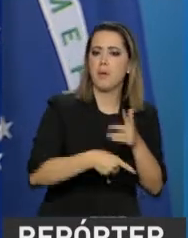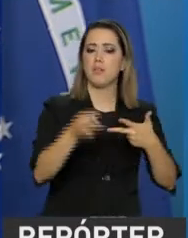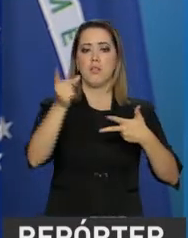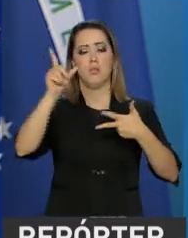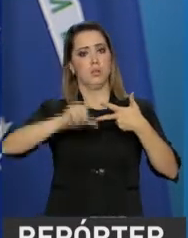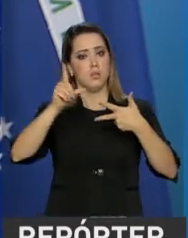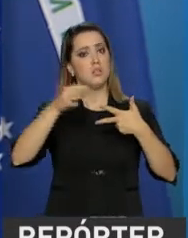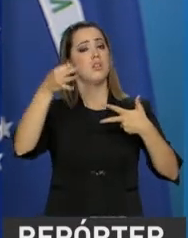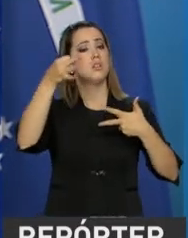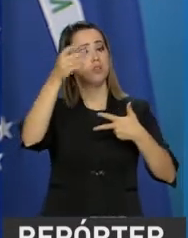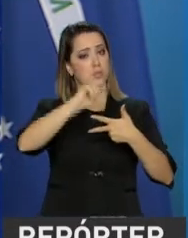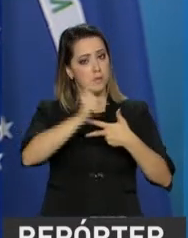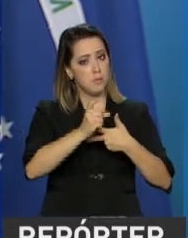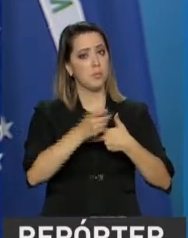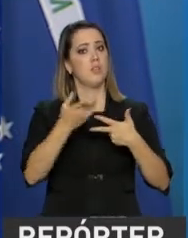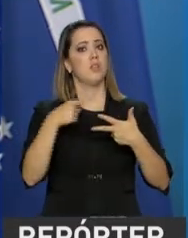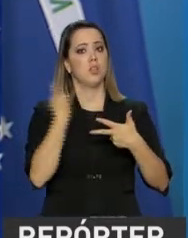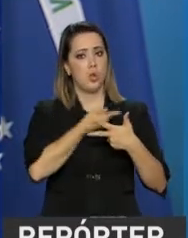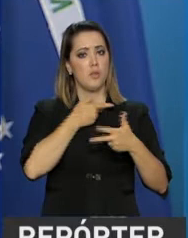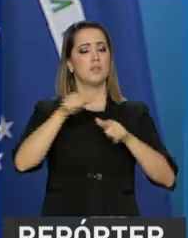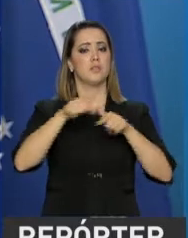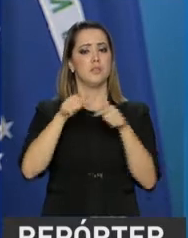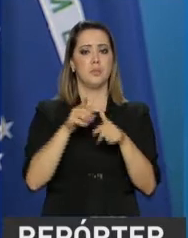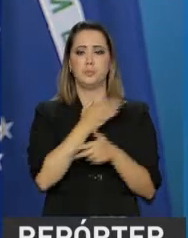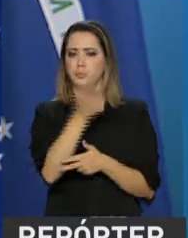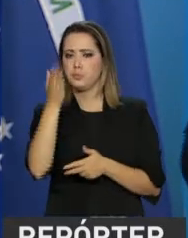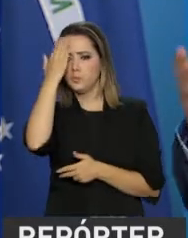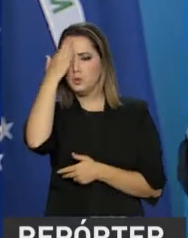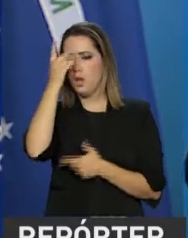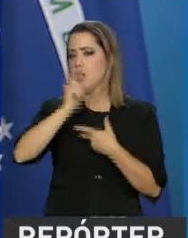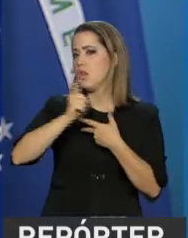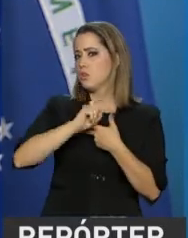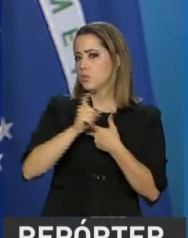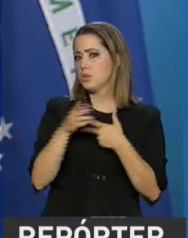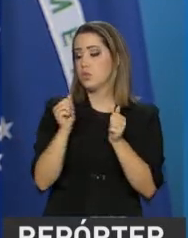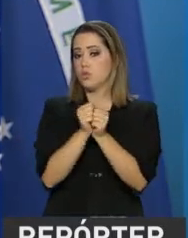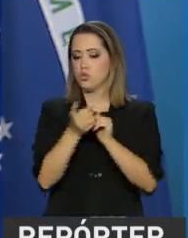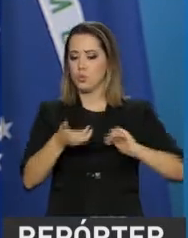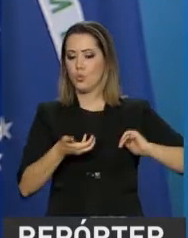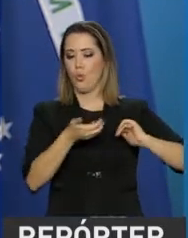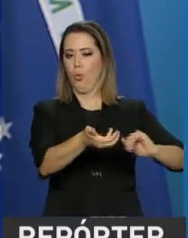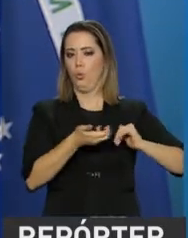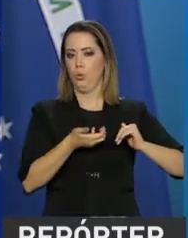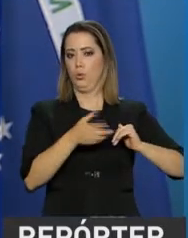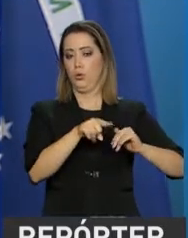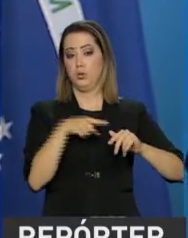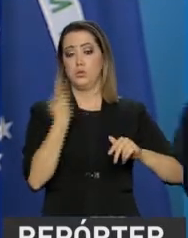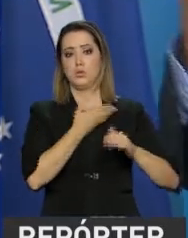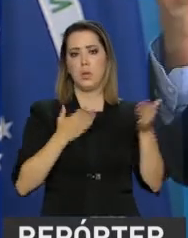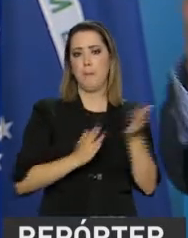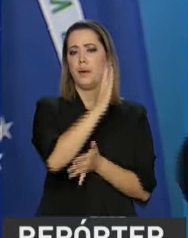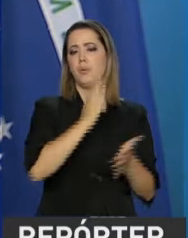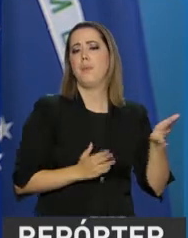como no plano administrativo no plano legislativo que o senhor está a ideia com o apoio do congresso nacional nós tivemos a aprovação de